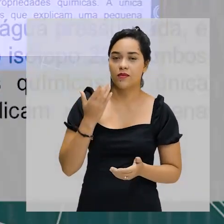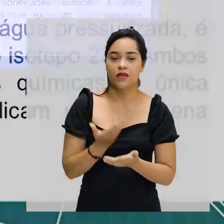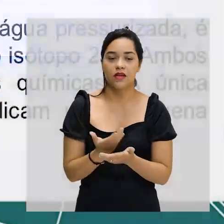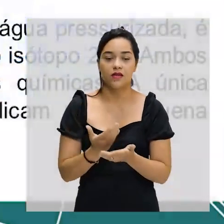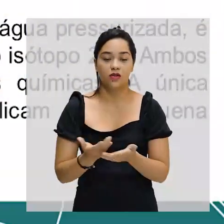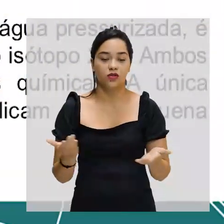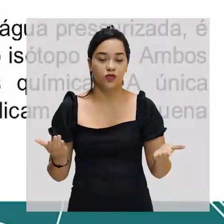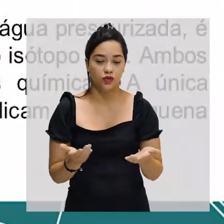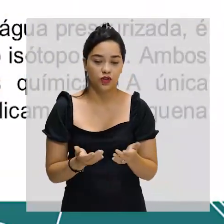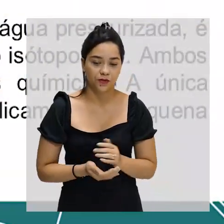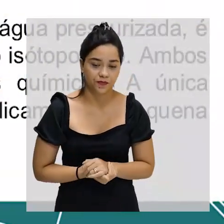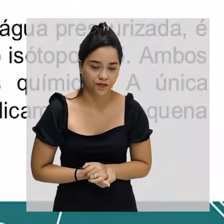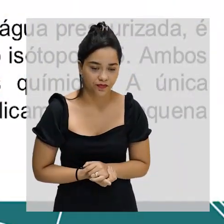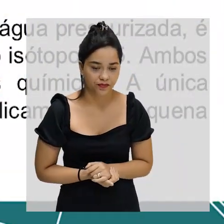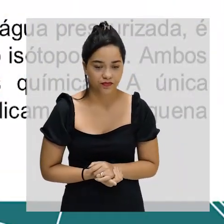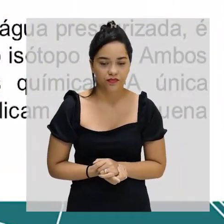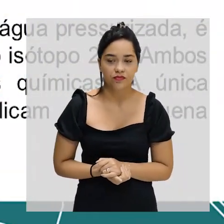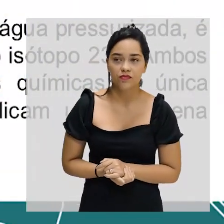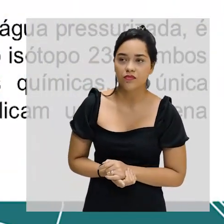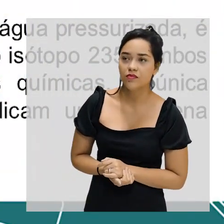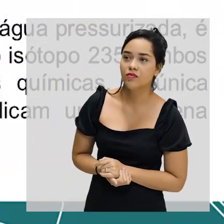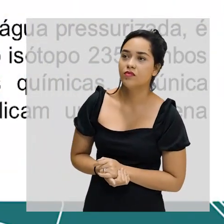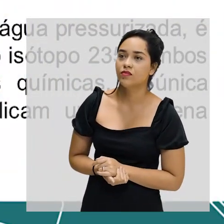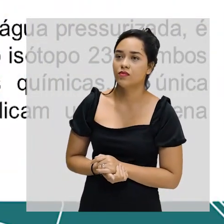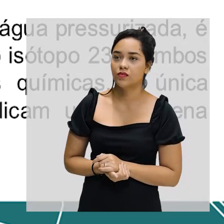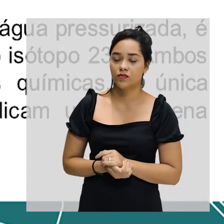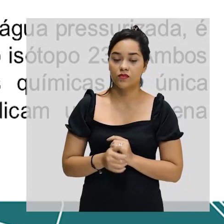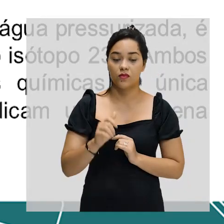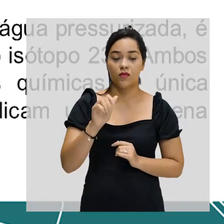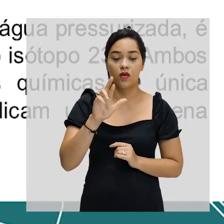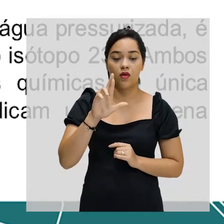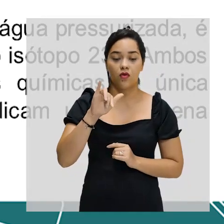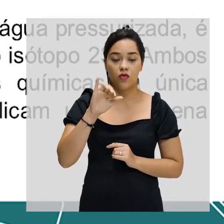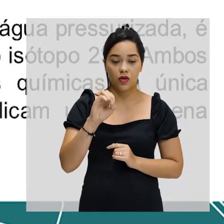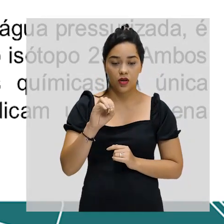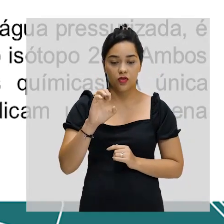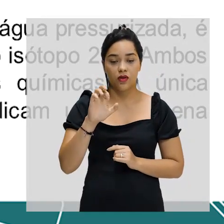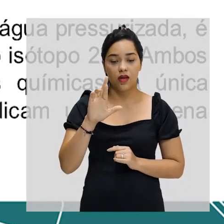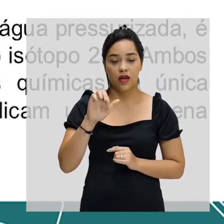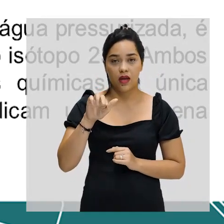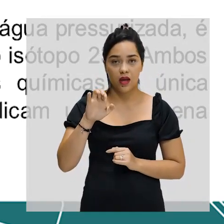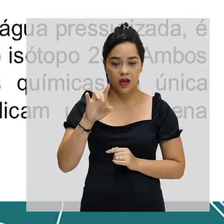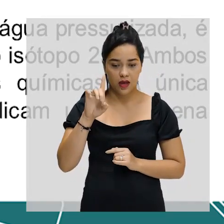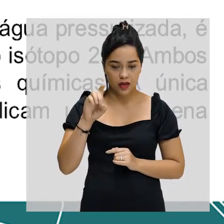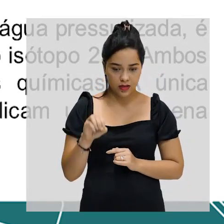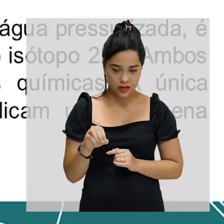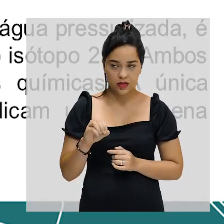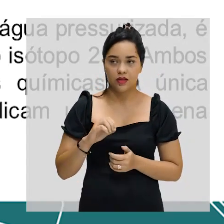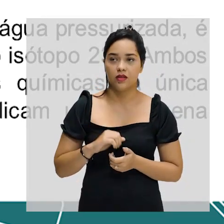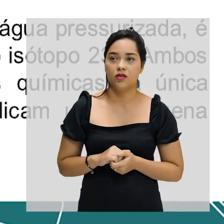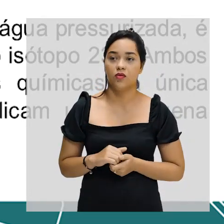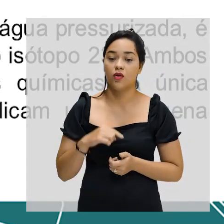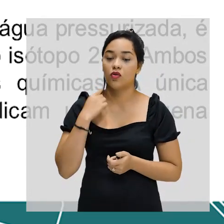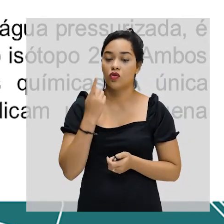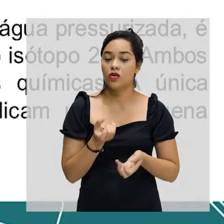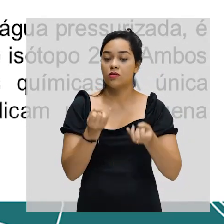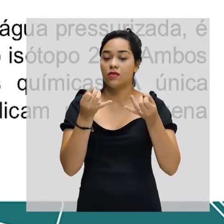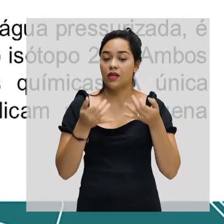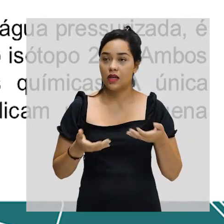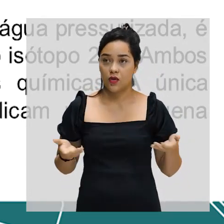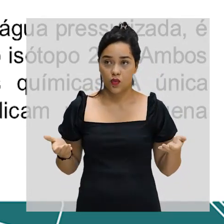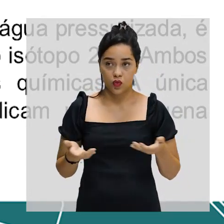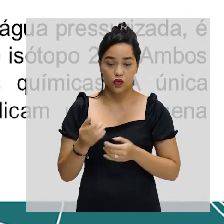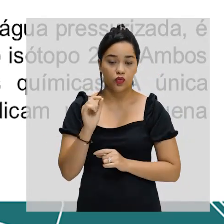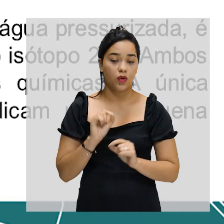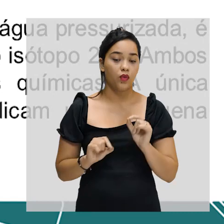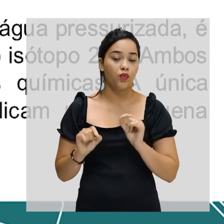hoje. Bom, urânio enriquecido, certo? Que é o que nós vamos falar hoje, é